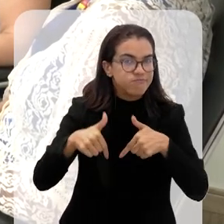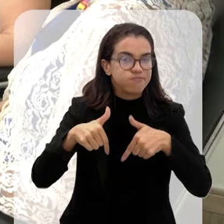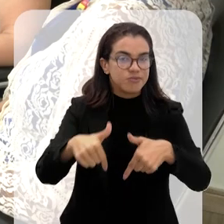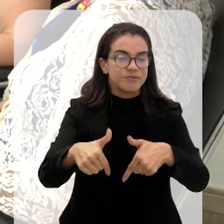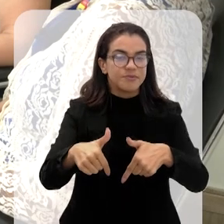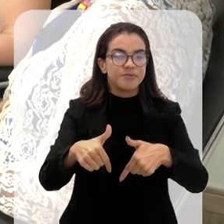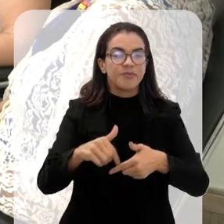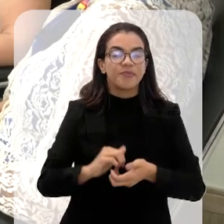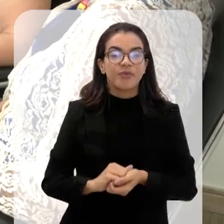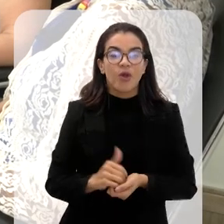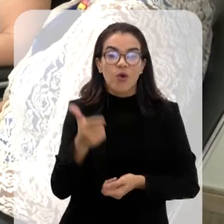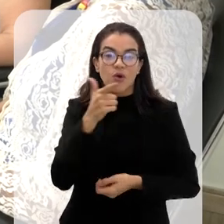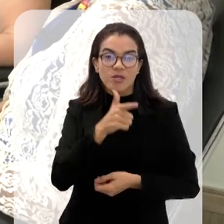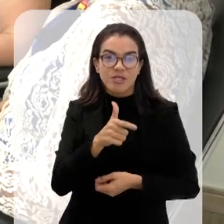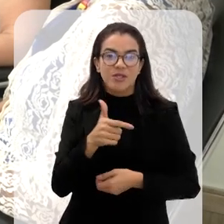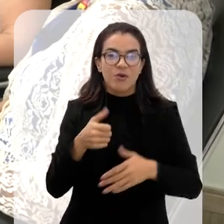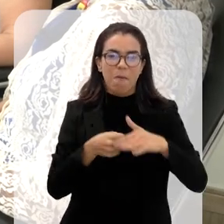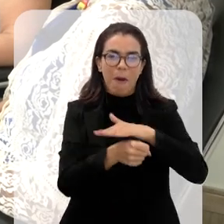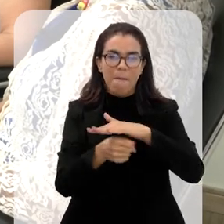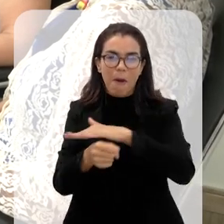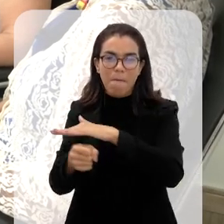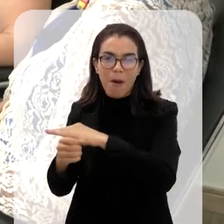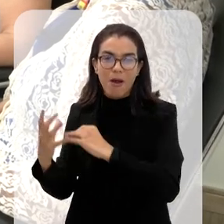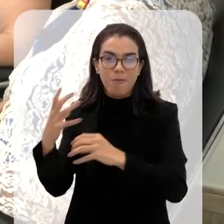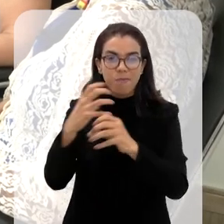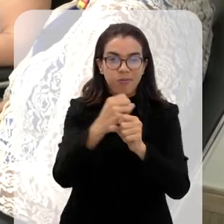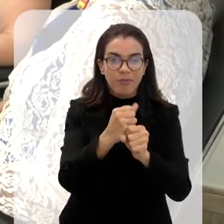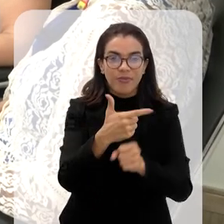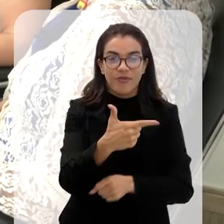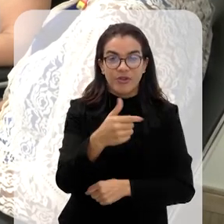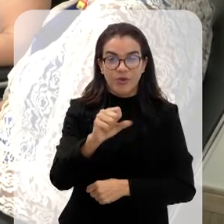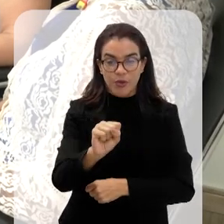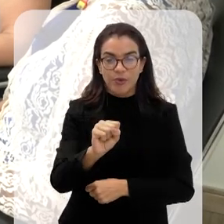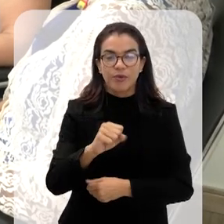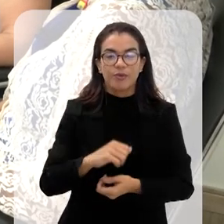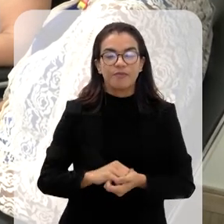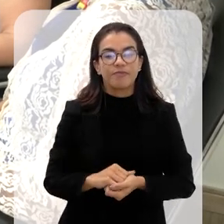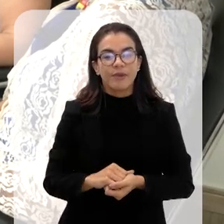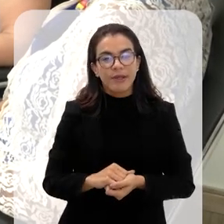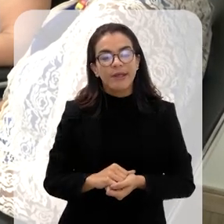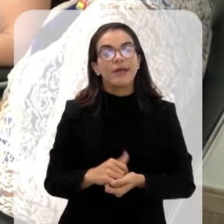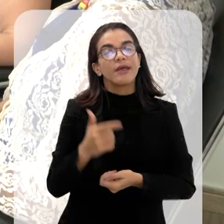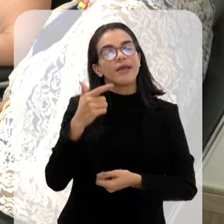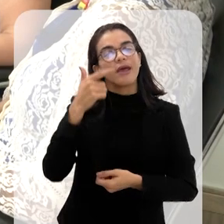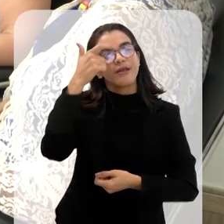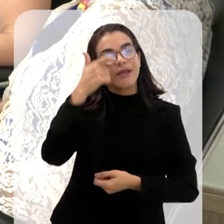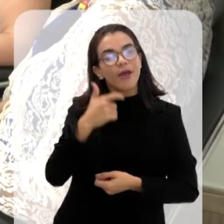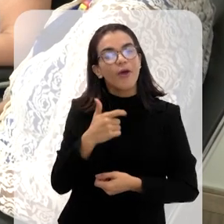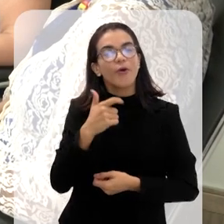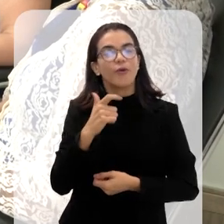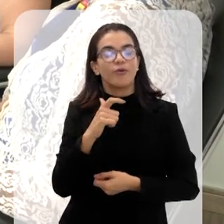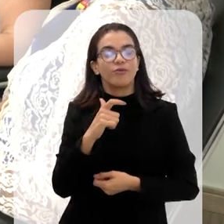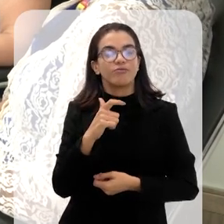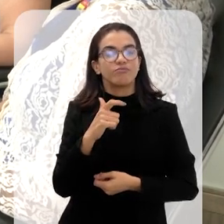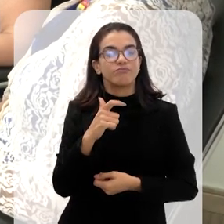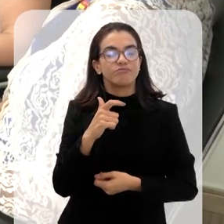conseguimos receber 28 policiais civis. E aí eu vou até